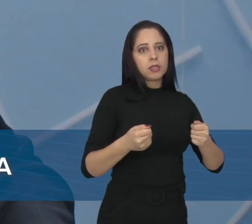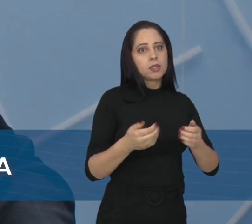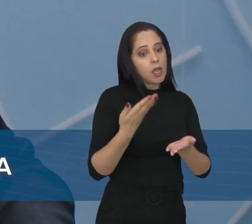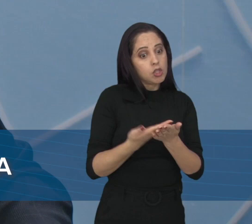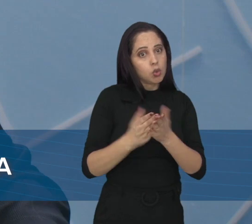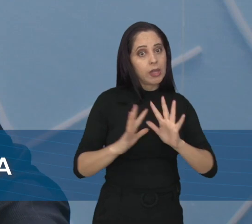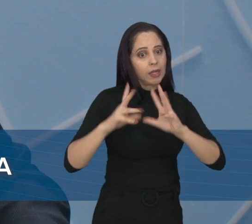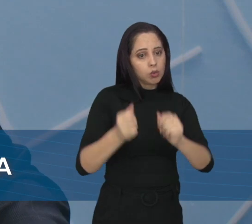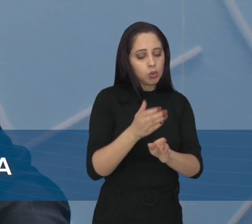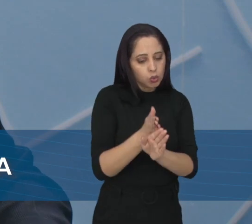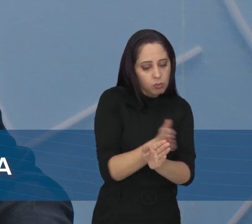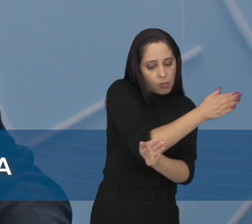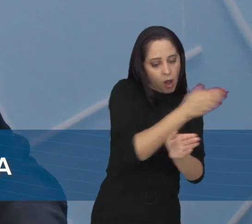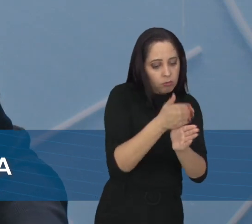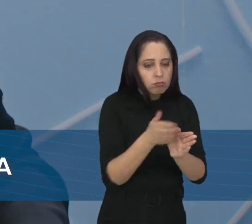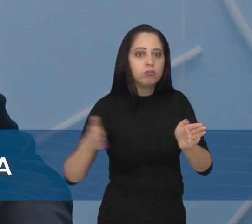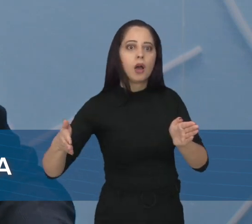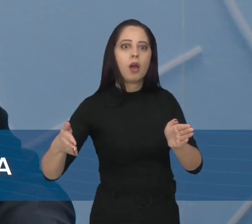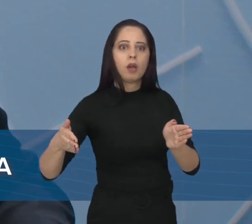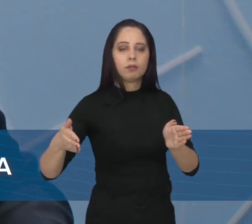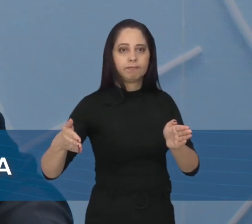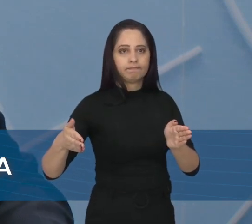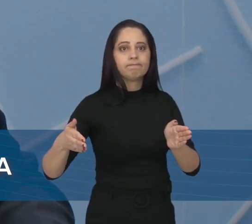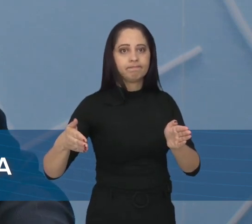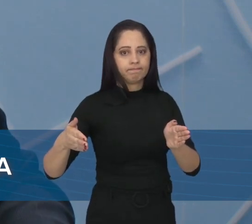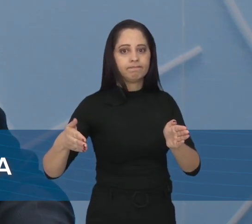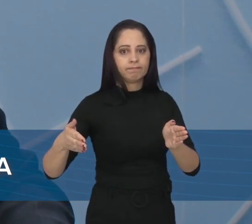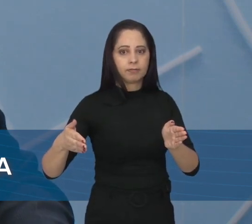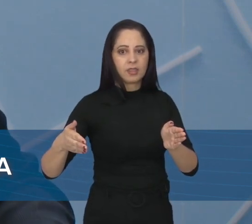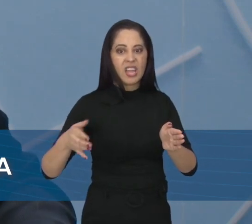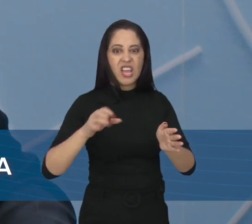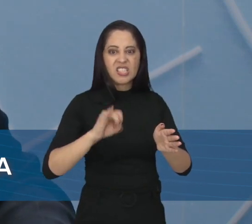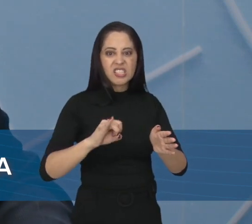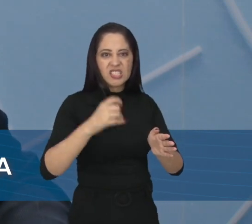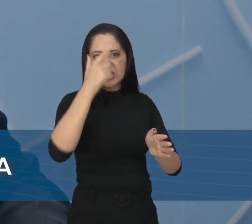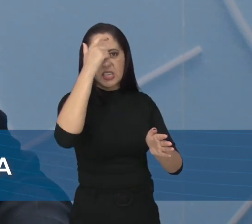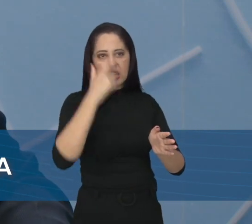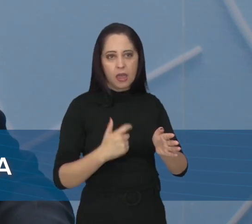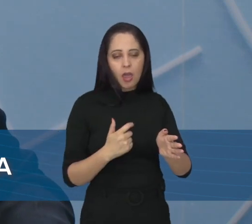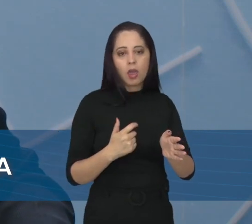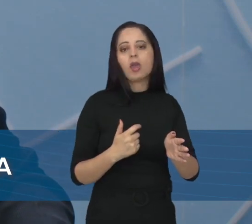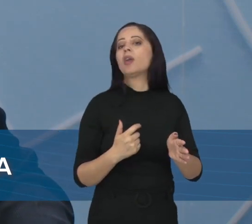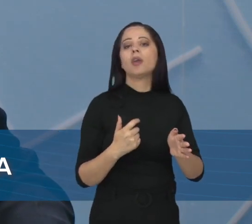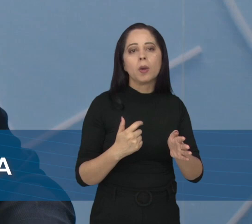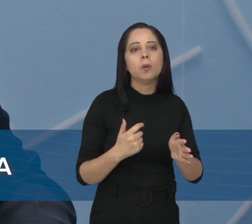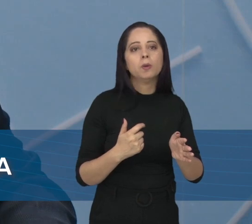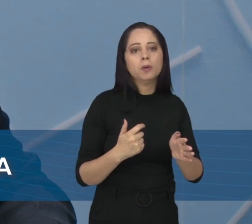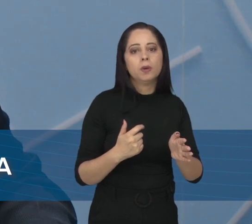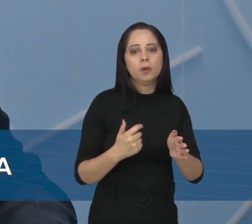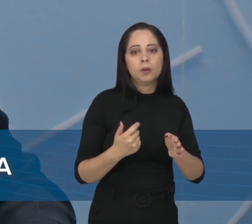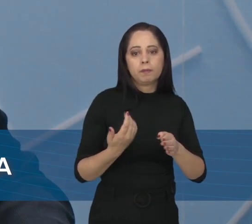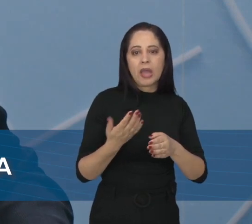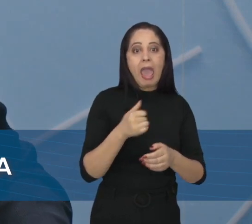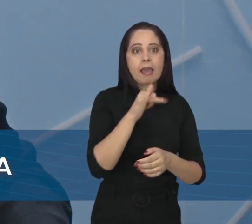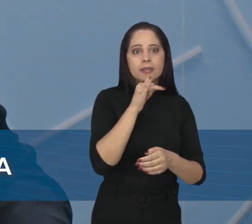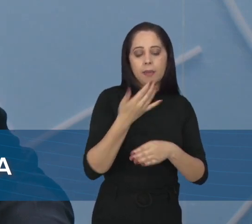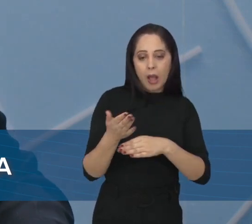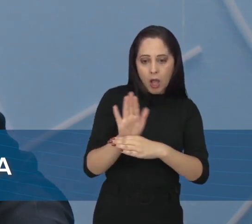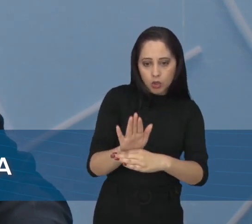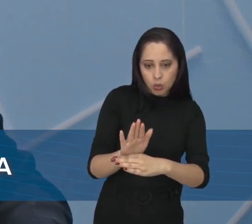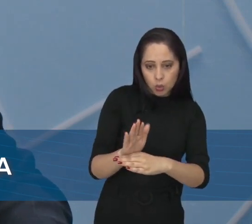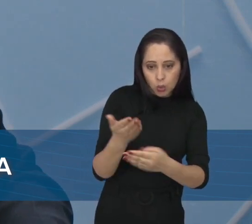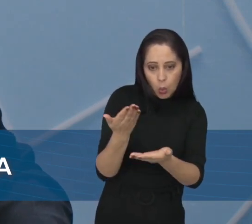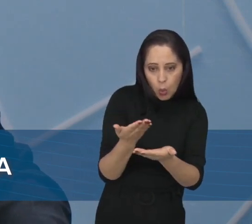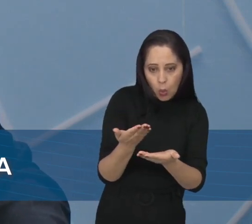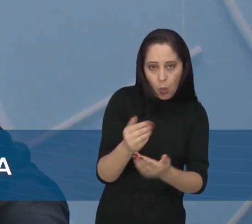que existe, senão vira ideologia. Se eu não favoreço um aluno num banco